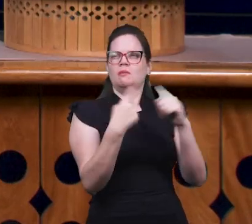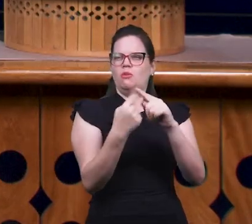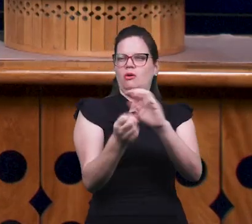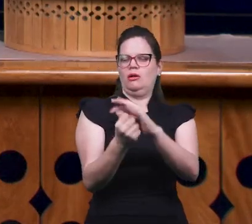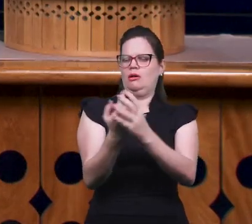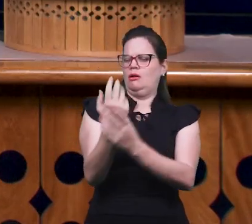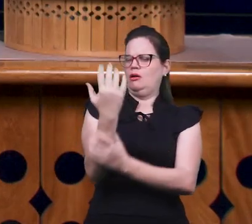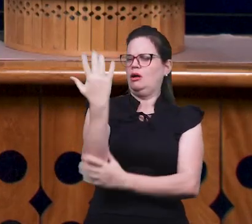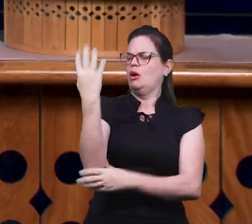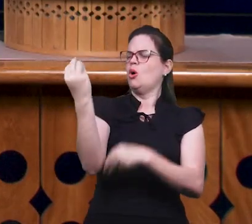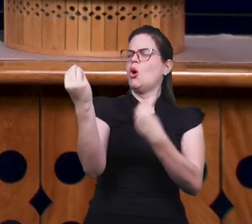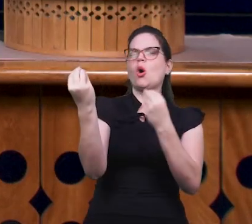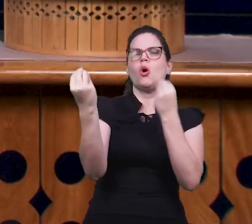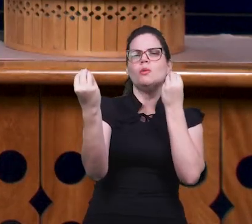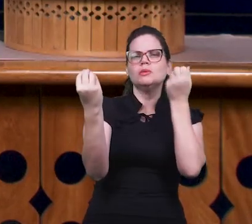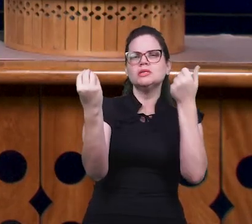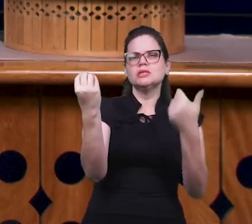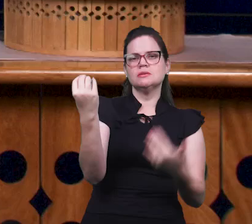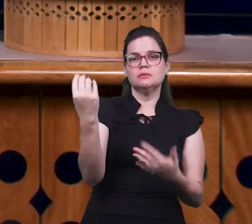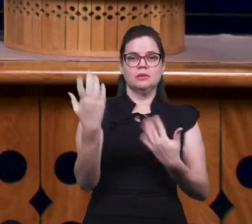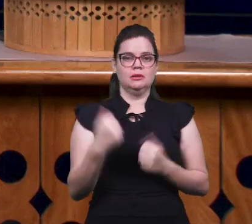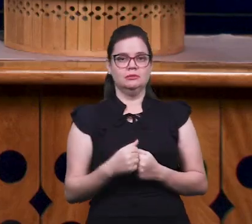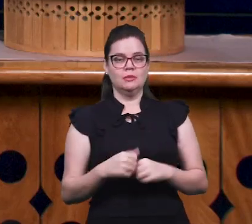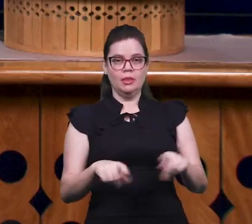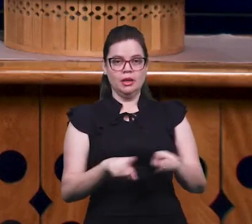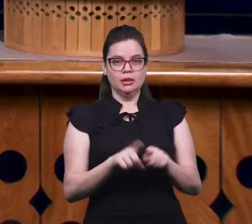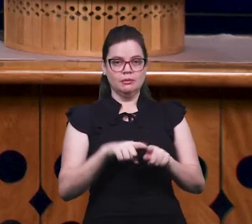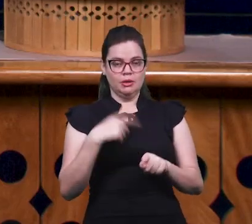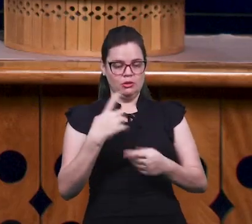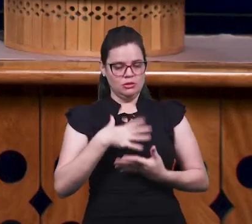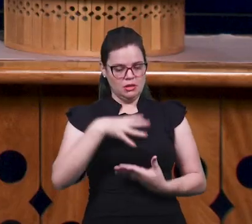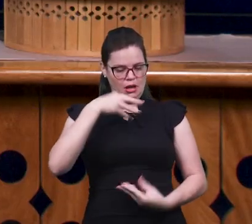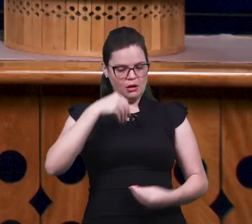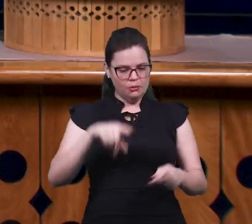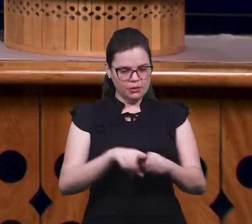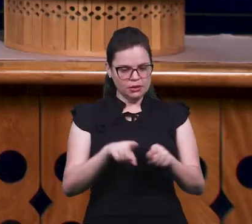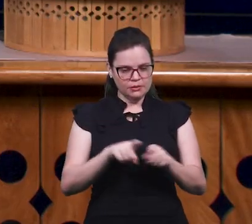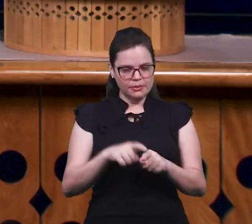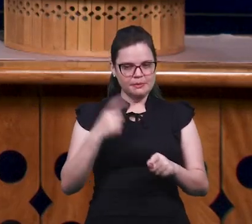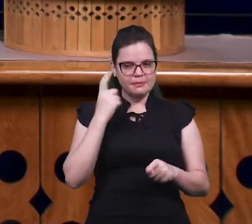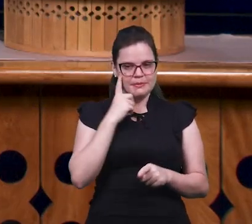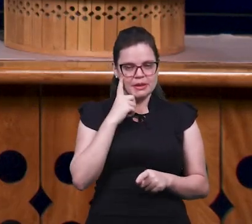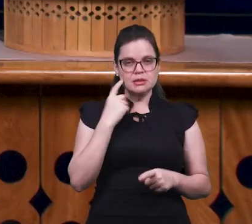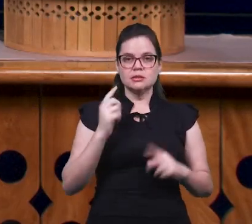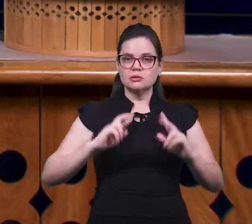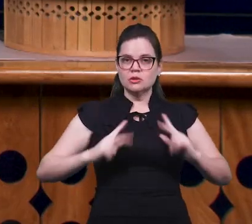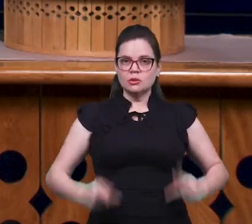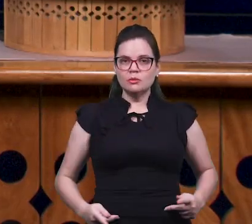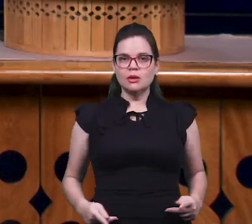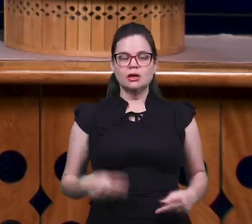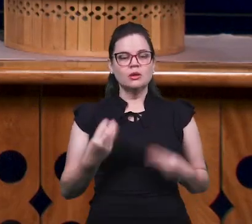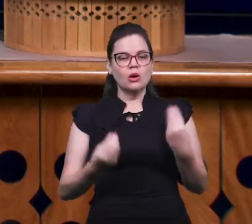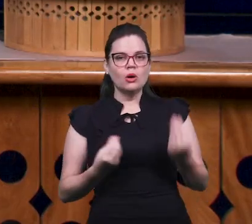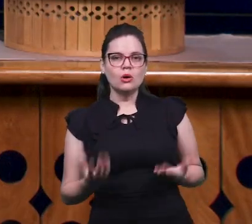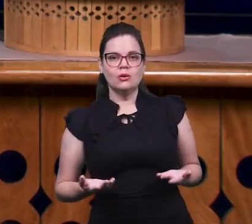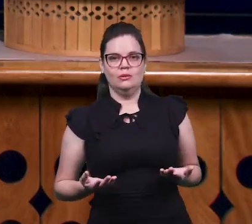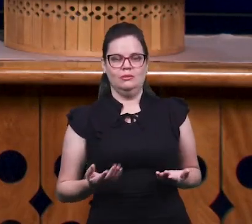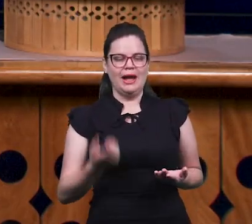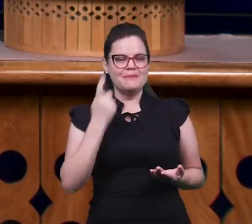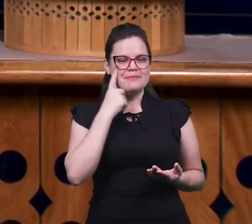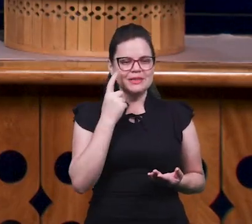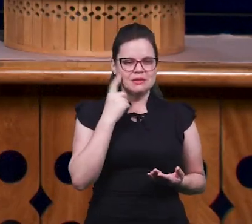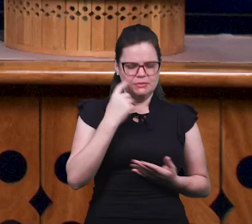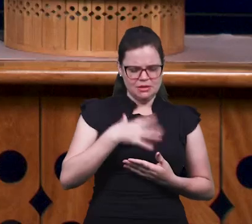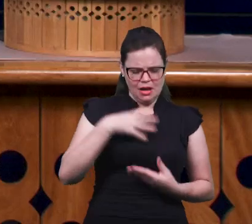homem também preocupa com o sobrenatural. O ser humano preocupa-se com o sobrenatural. Mas quando ele vai buscar o sobrenatural na